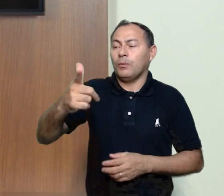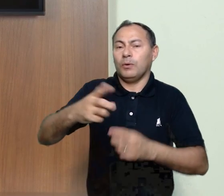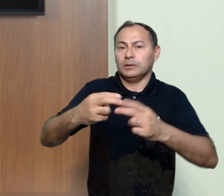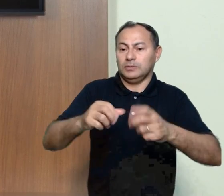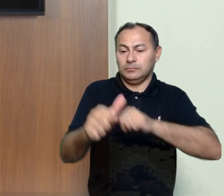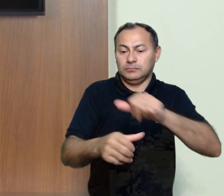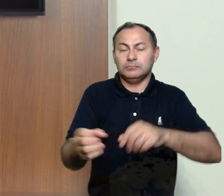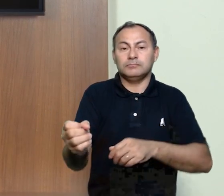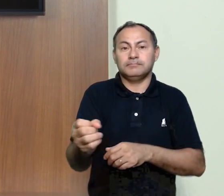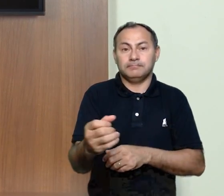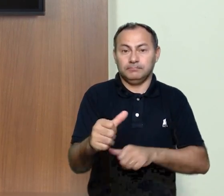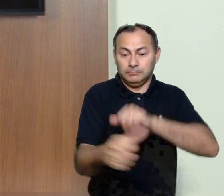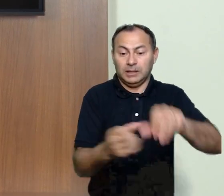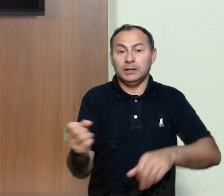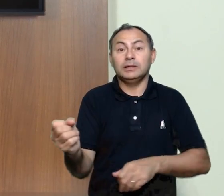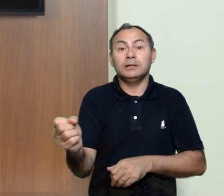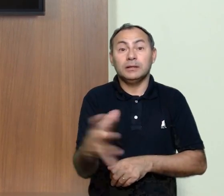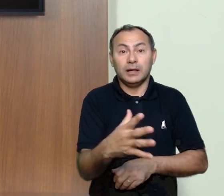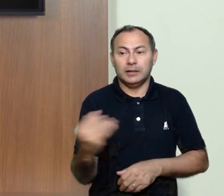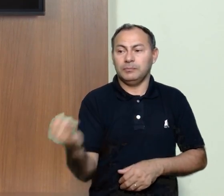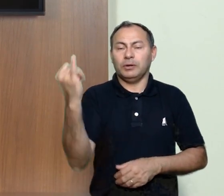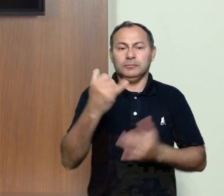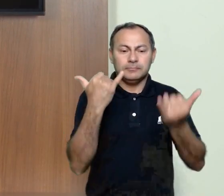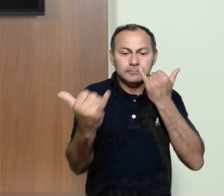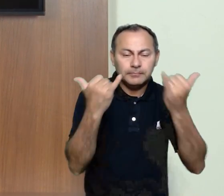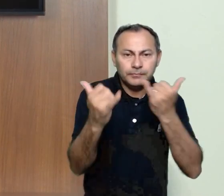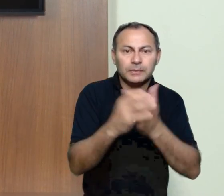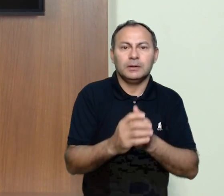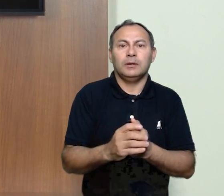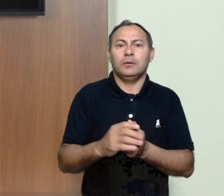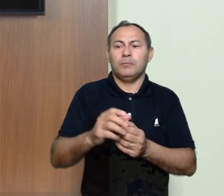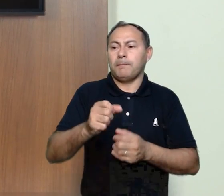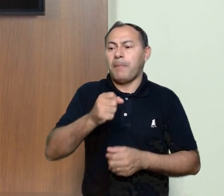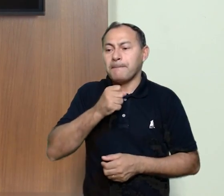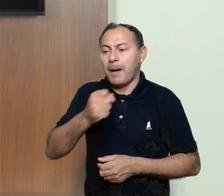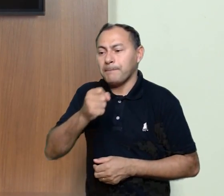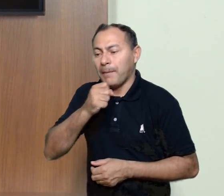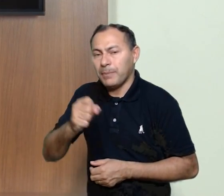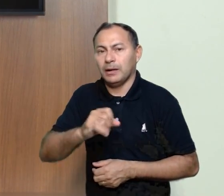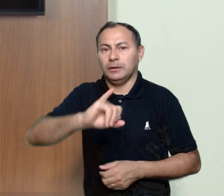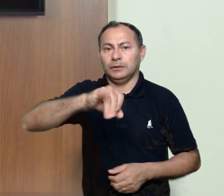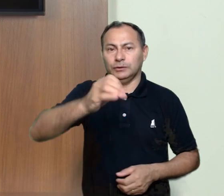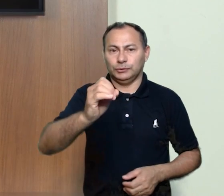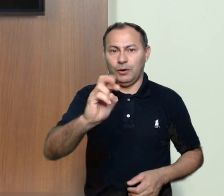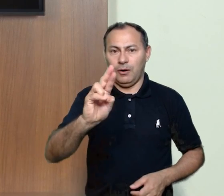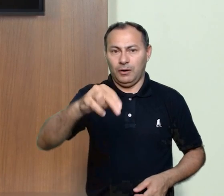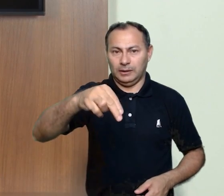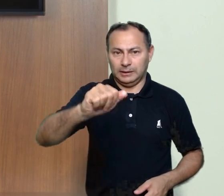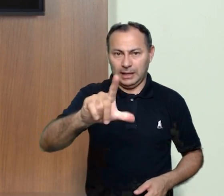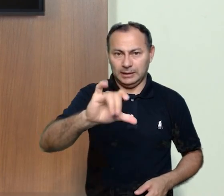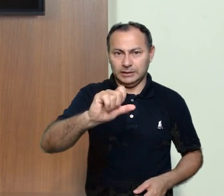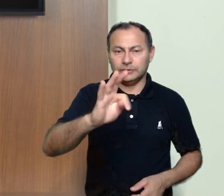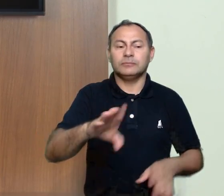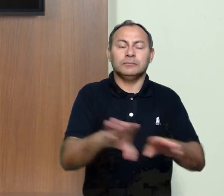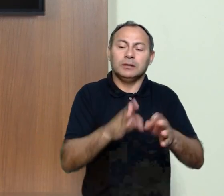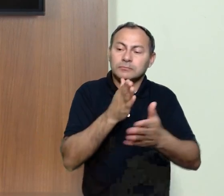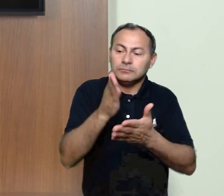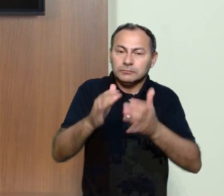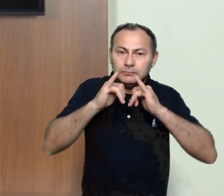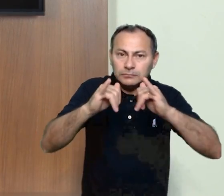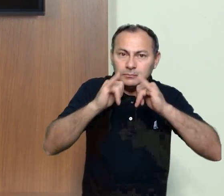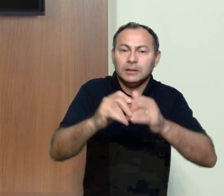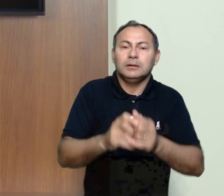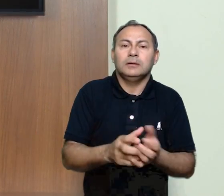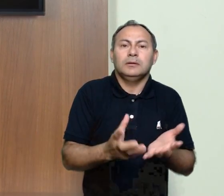inovação importante foi a informação para os jornalistas, porque corriam também, com